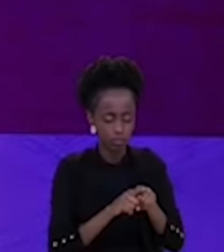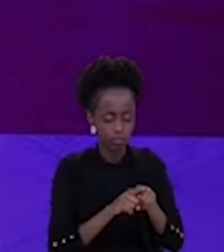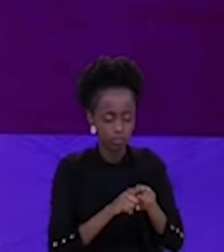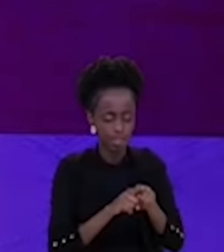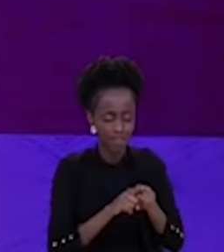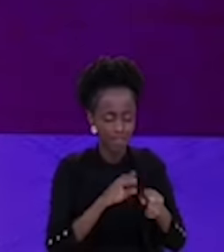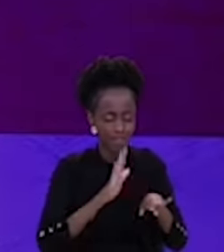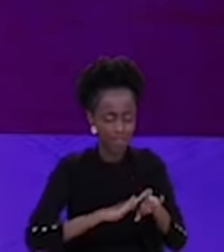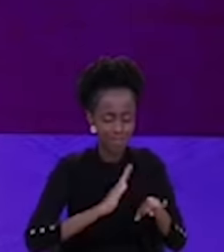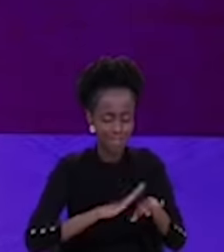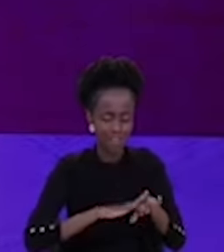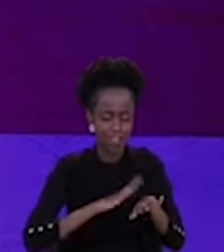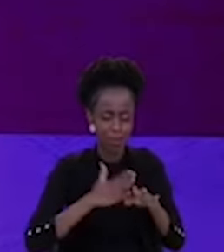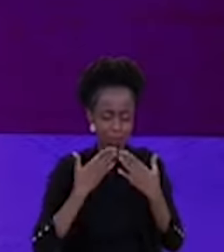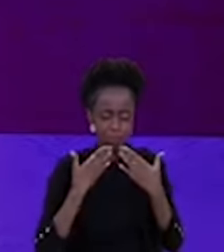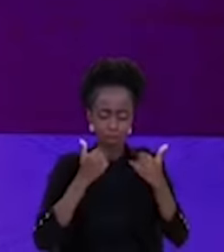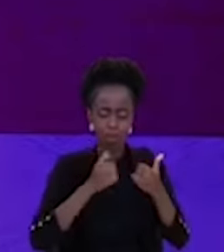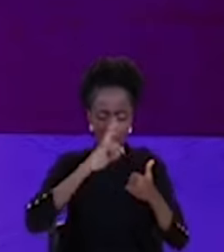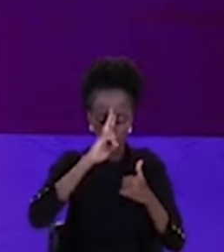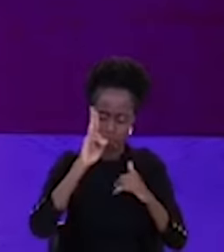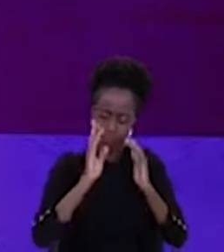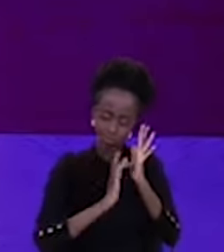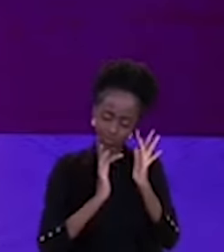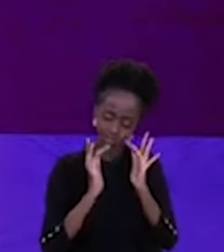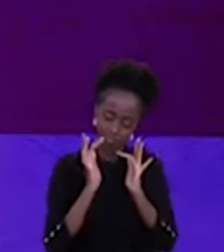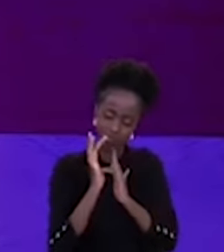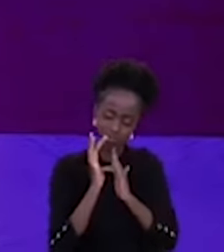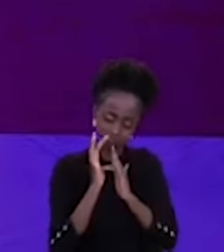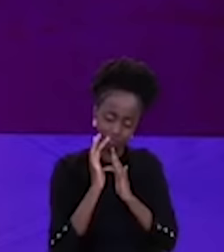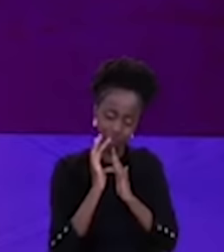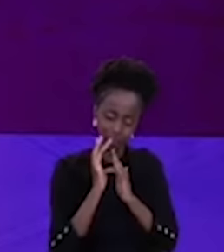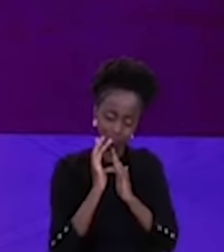de agradar ao Senhor Jesus, o noivo.